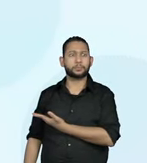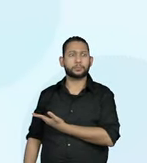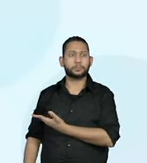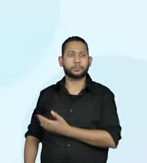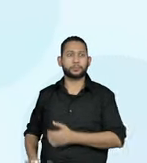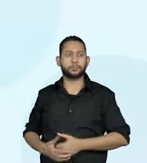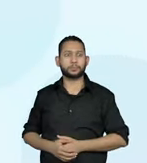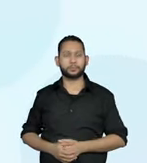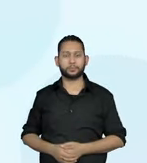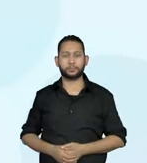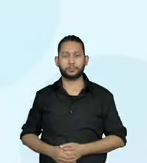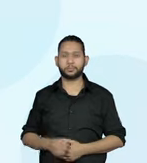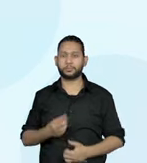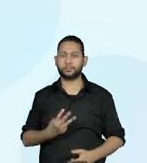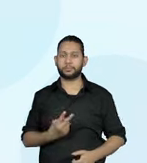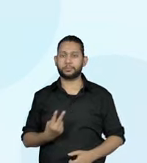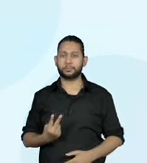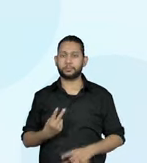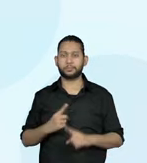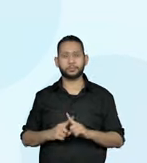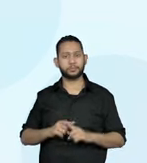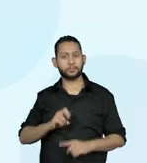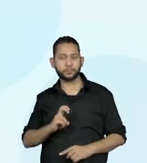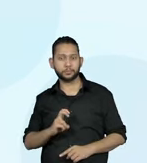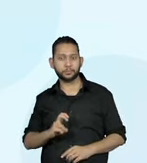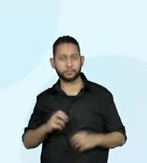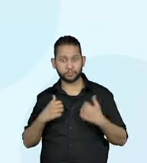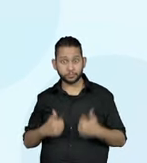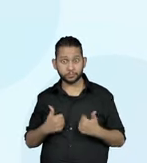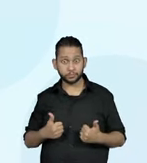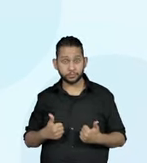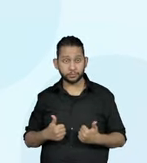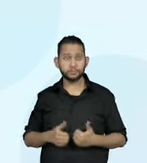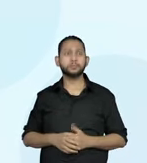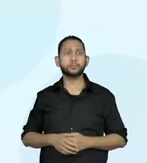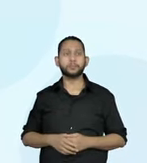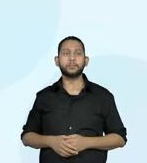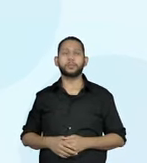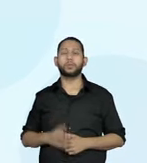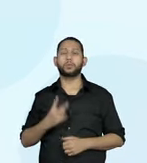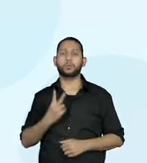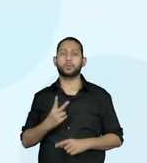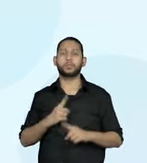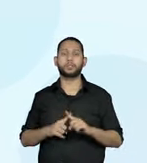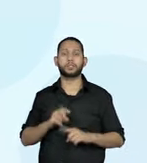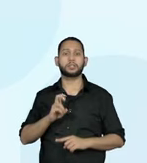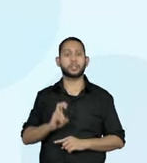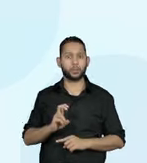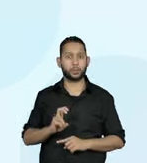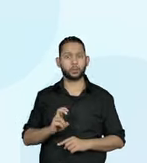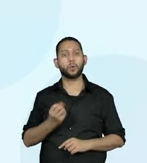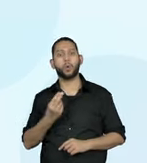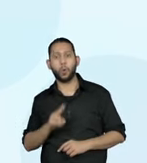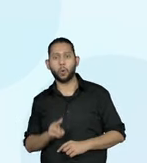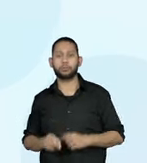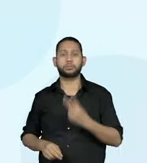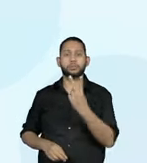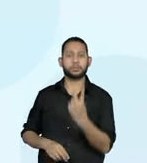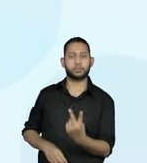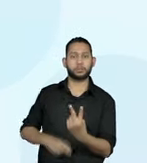vezes 5. Certo? Vamos lá? 2 vezes 5 ou 5